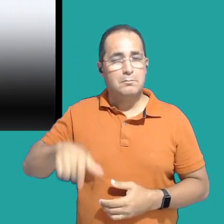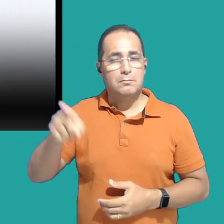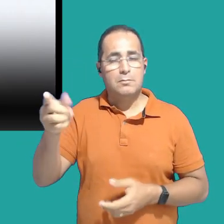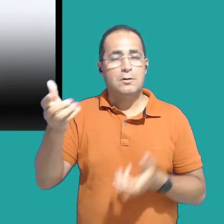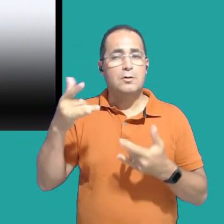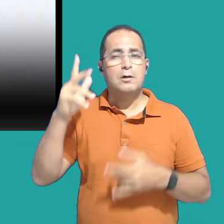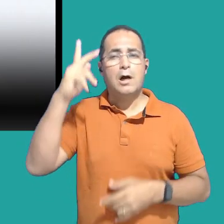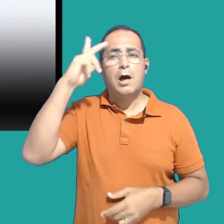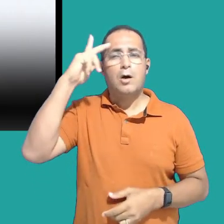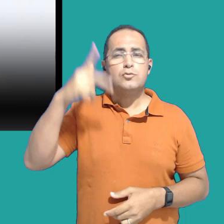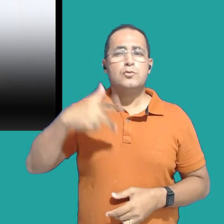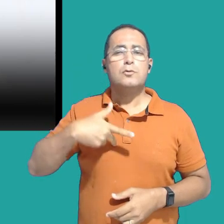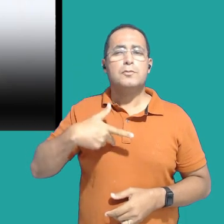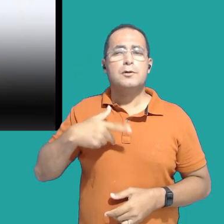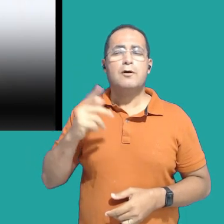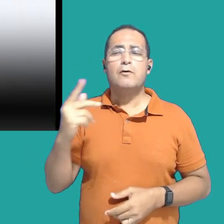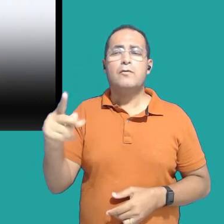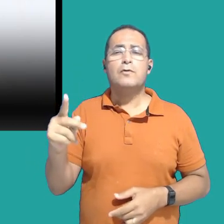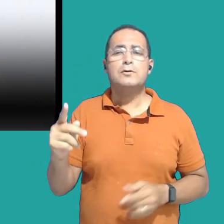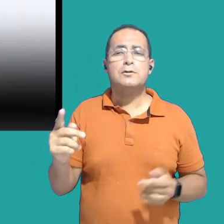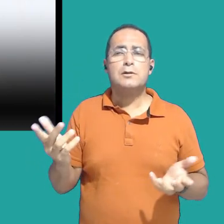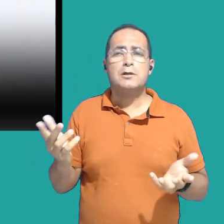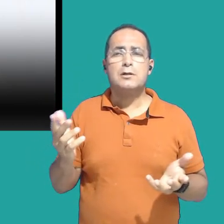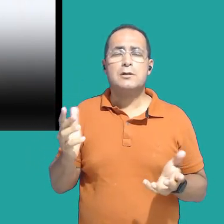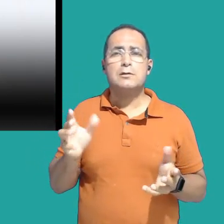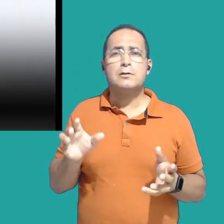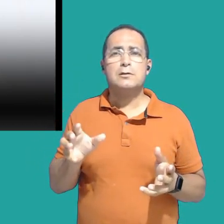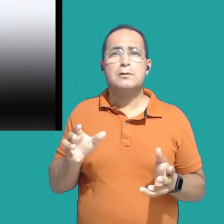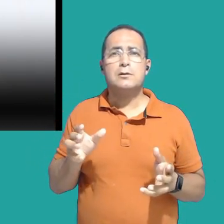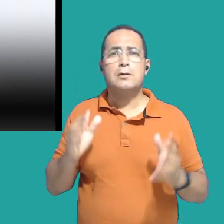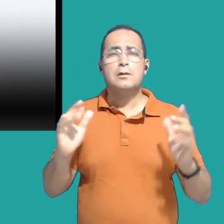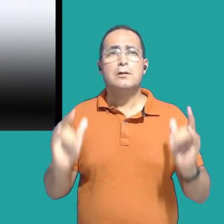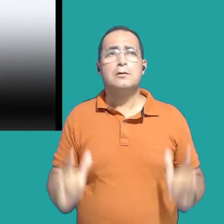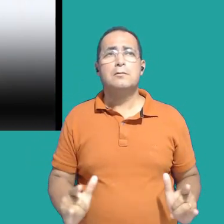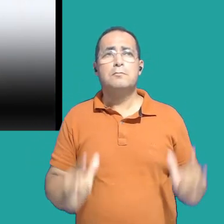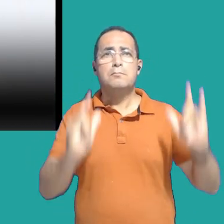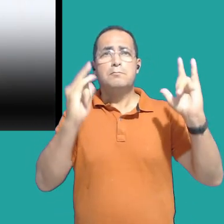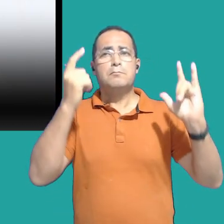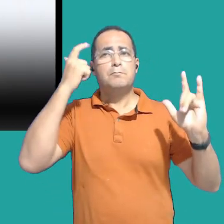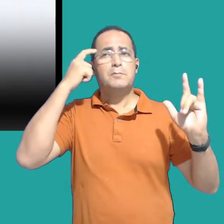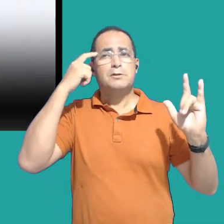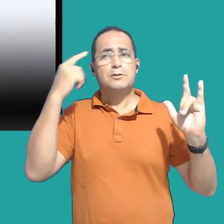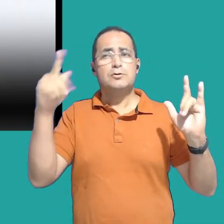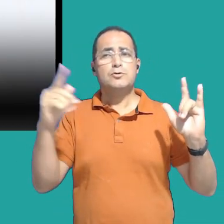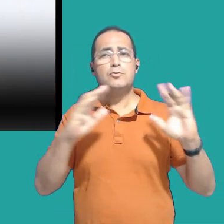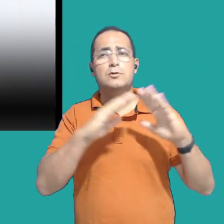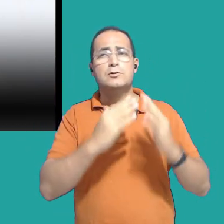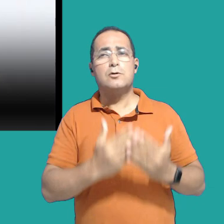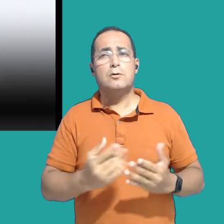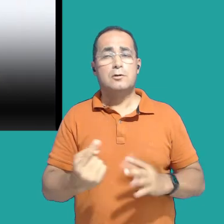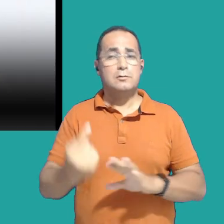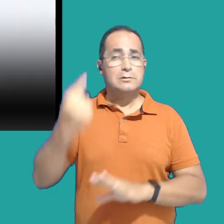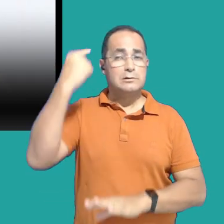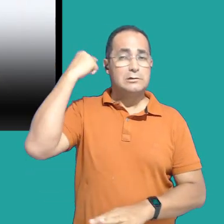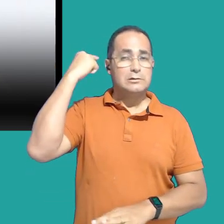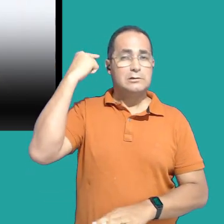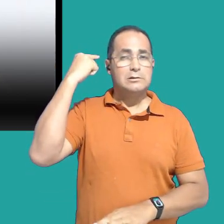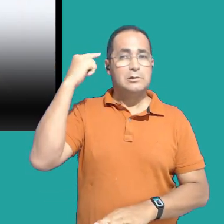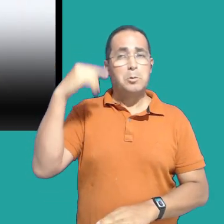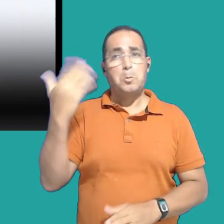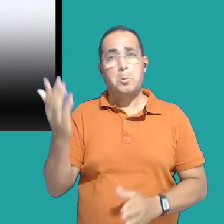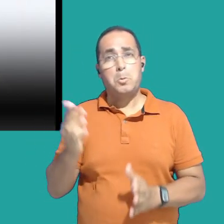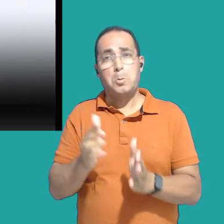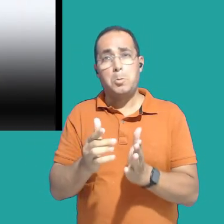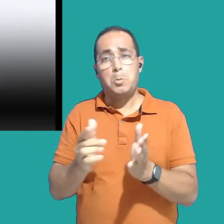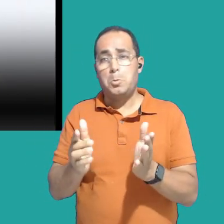mais sobre essa questão da autonomia mesmo, né? O que você precisa acessar em um prédio, então pensando aí na tua escola nessa